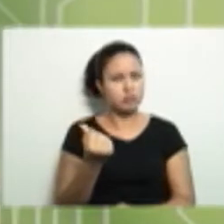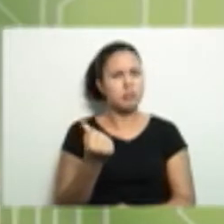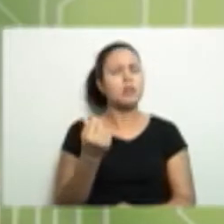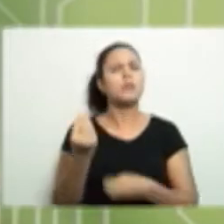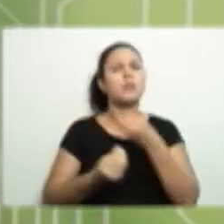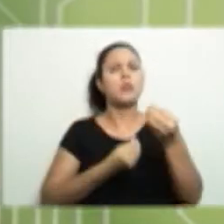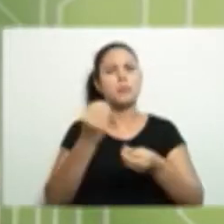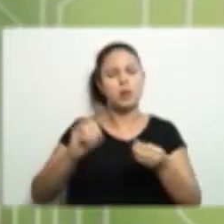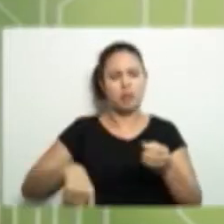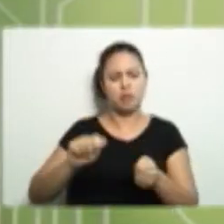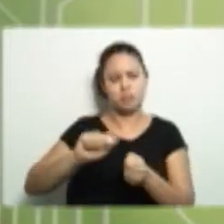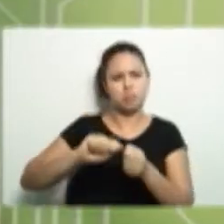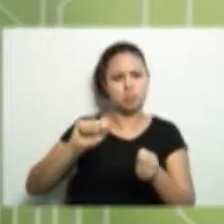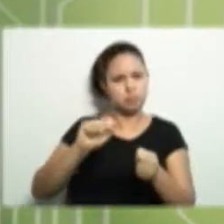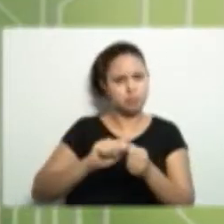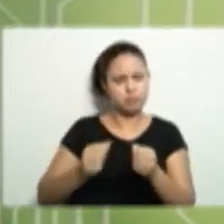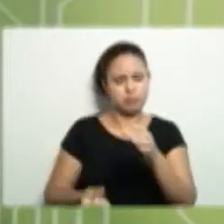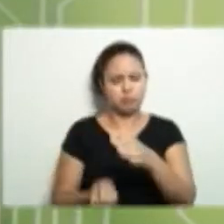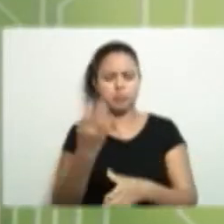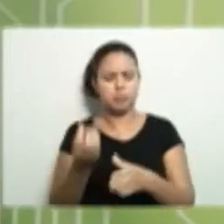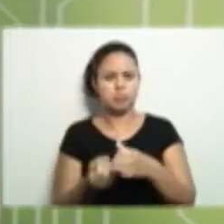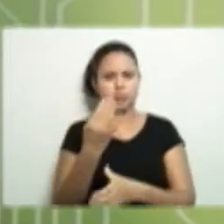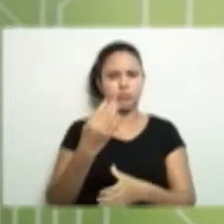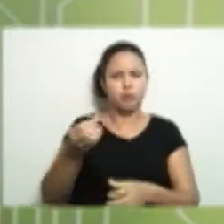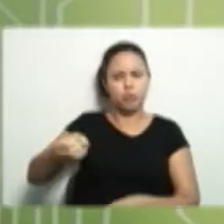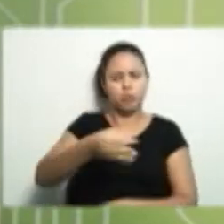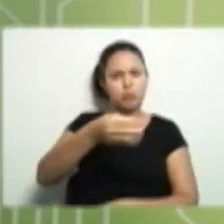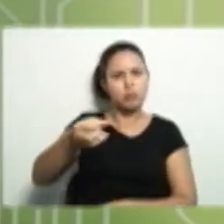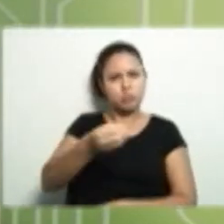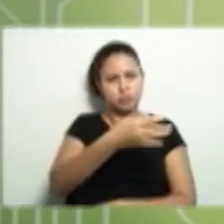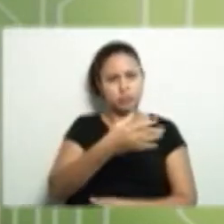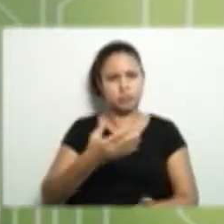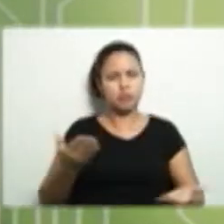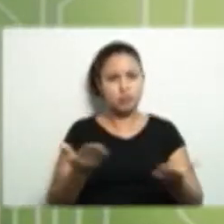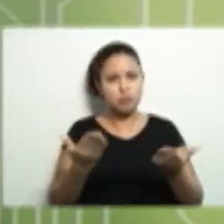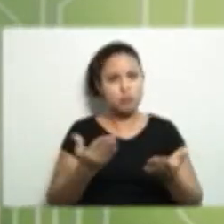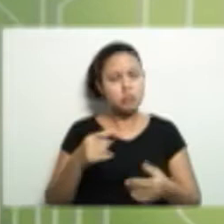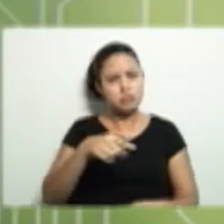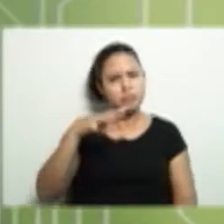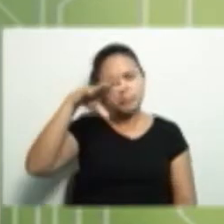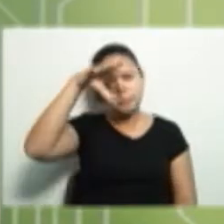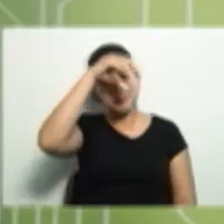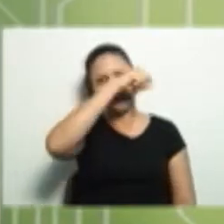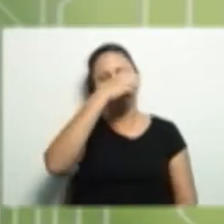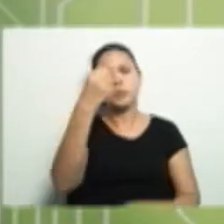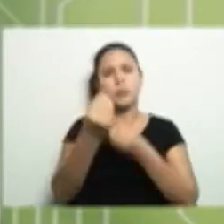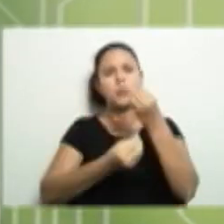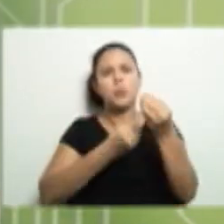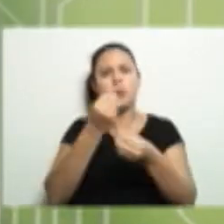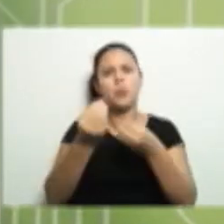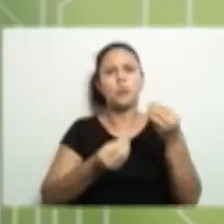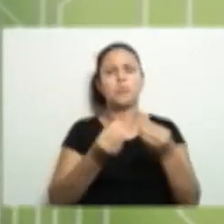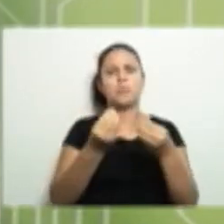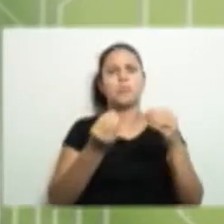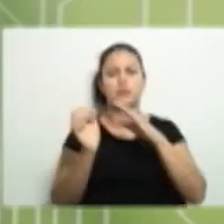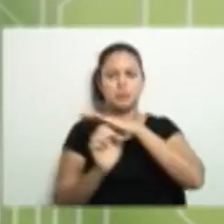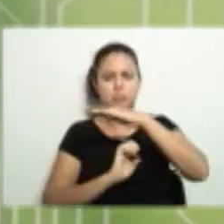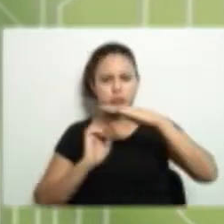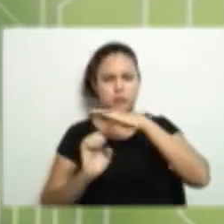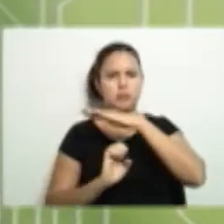vamos estudar processos produtivos. A ideia aqui é compreender como produzir mais e